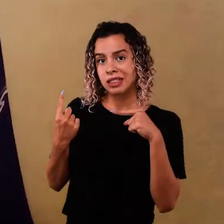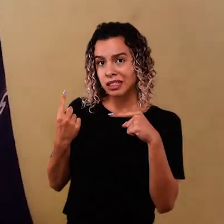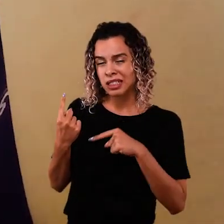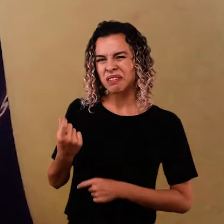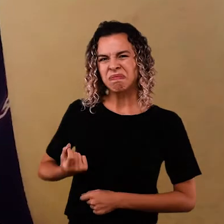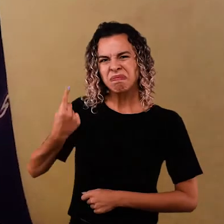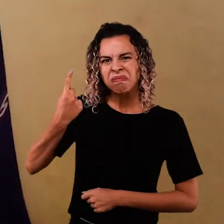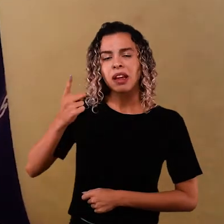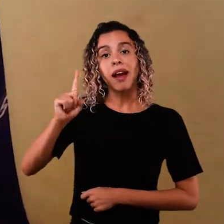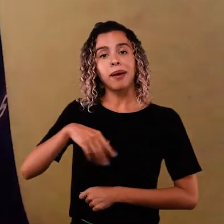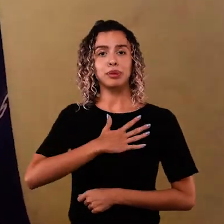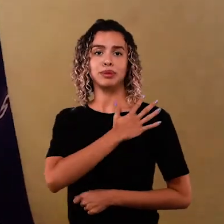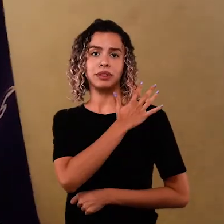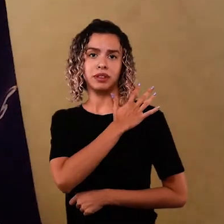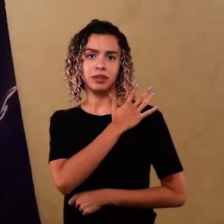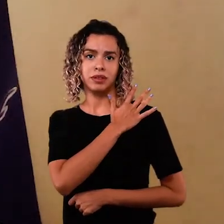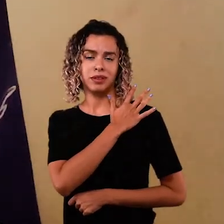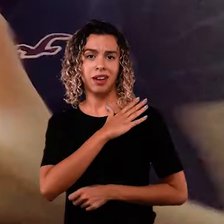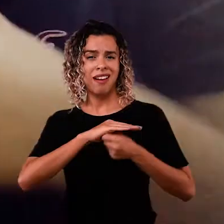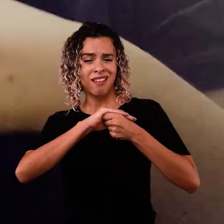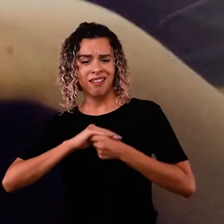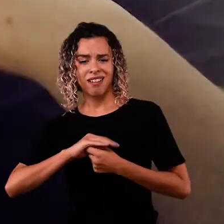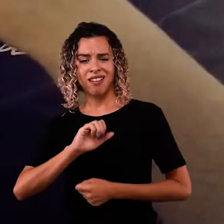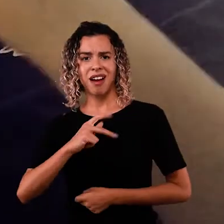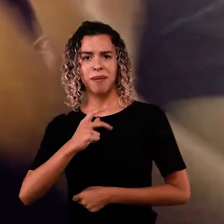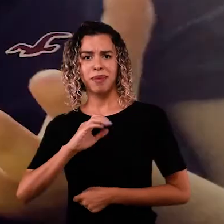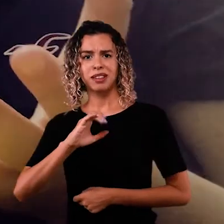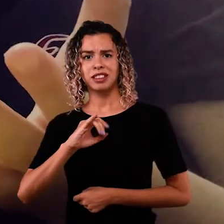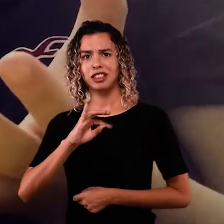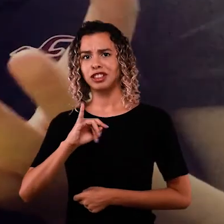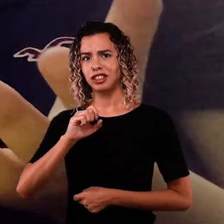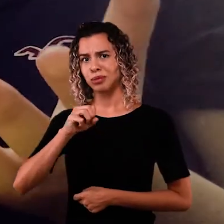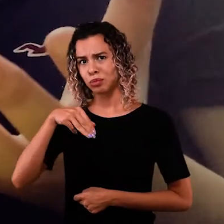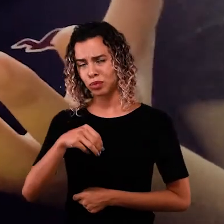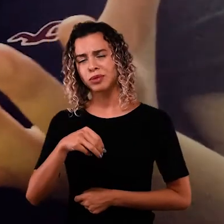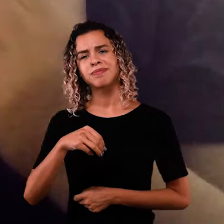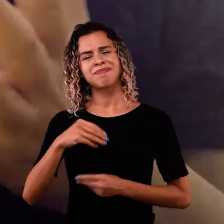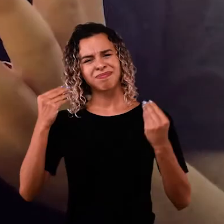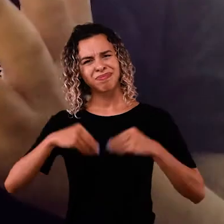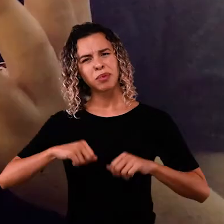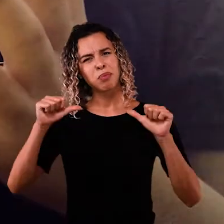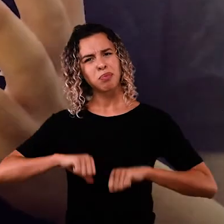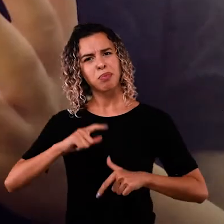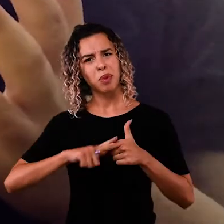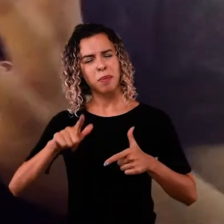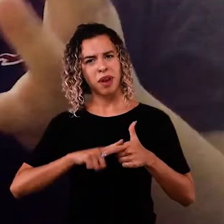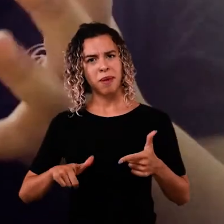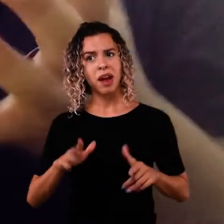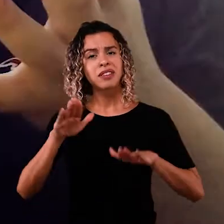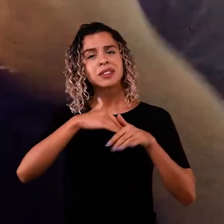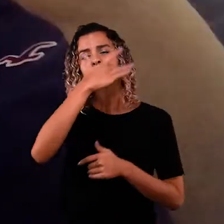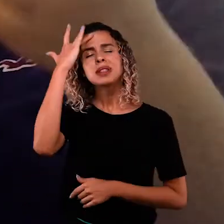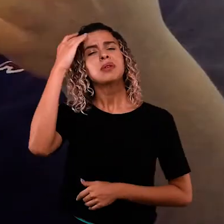que eu entendo, é sendo preconceituoso. E o capacitismo diminui a gente. Tem gente que faz capacitismo